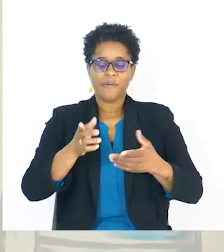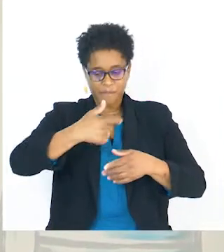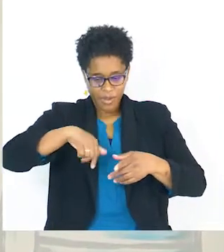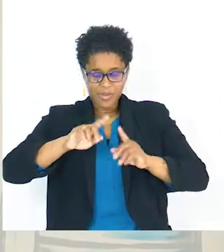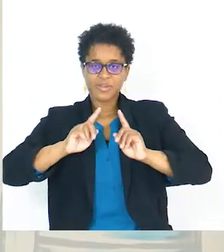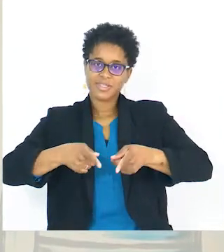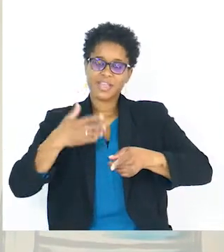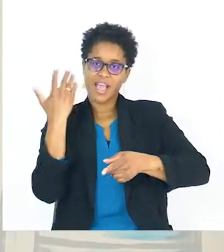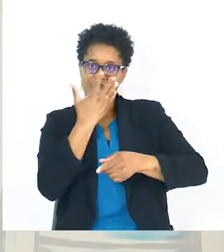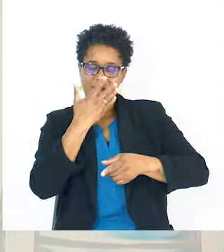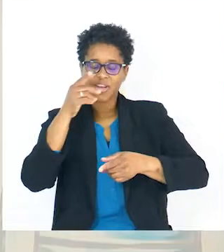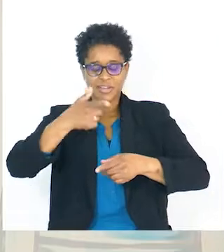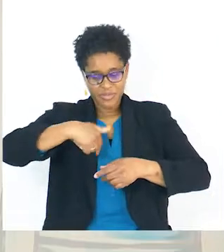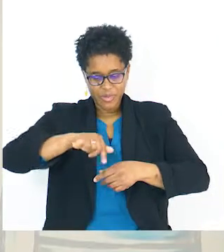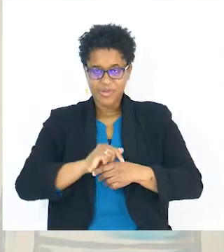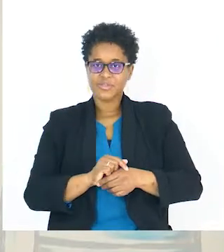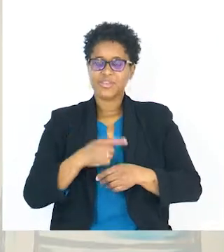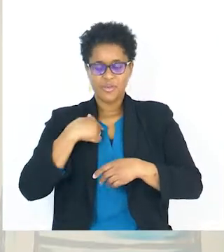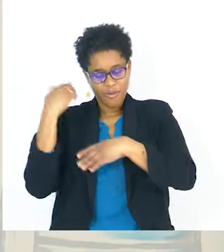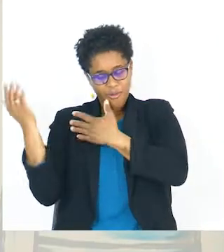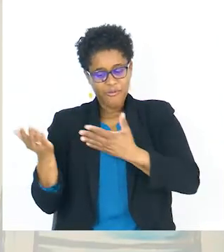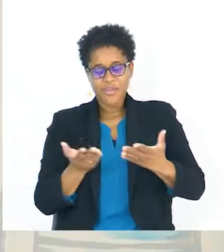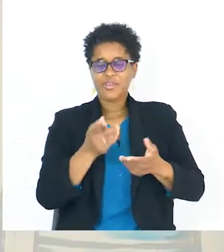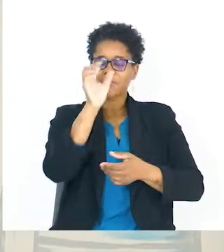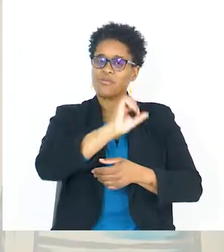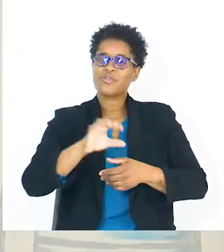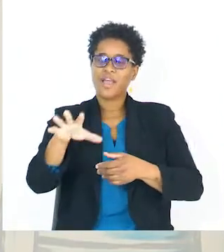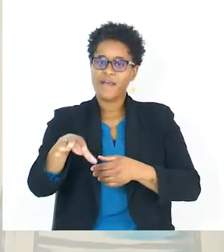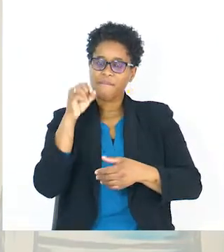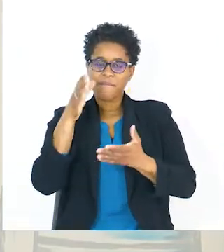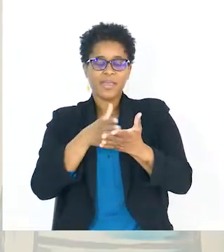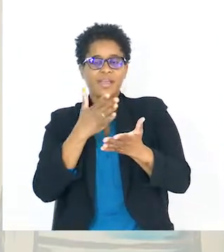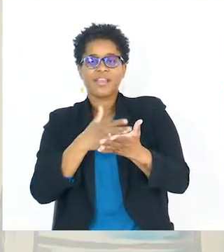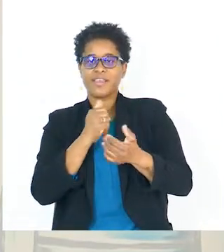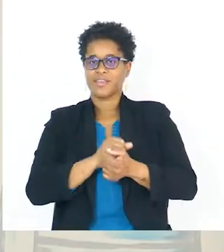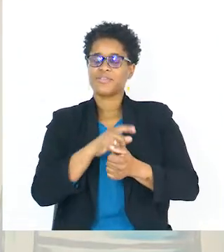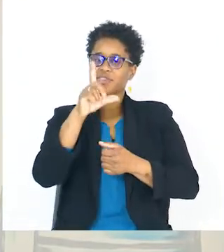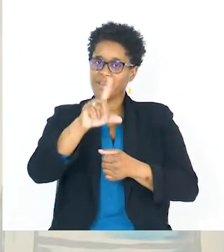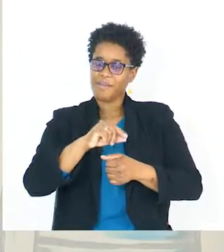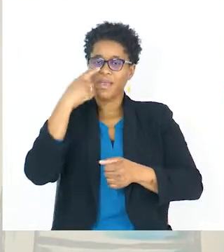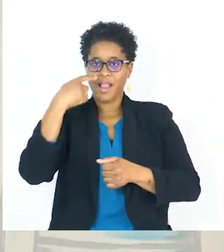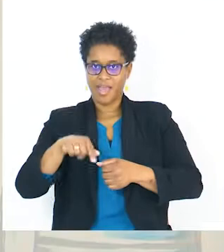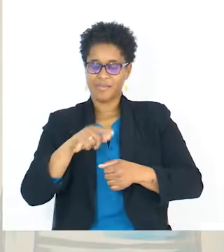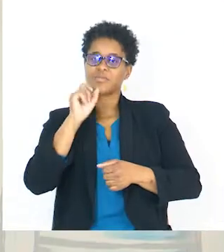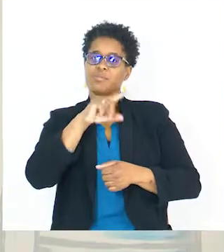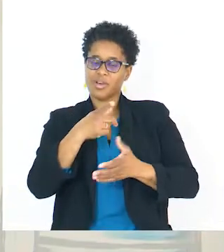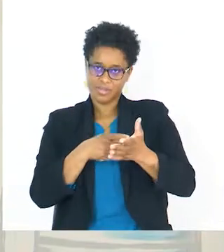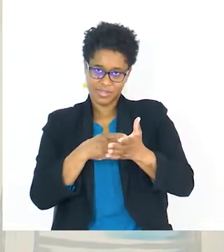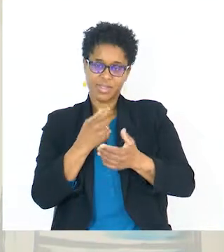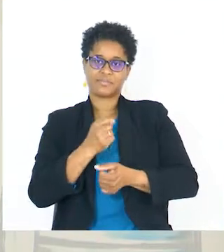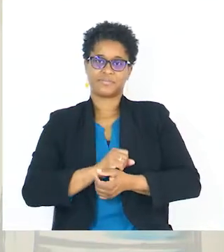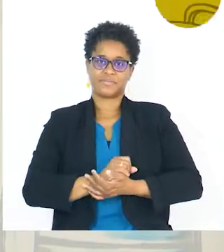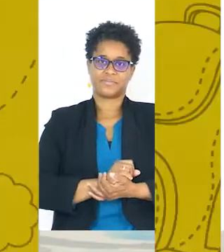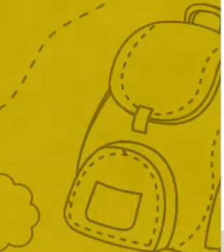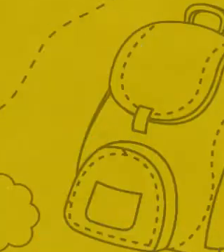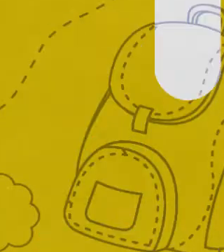Para iniciarmos a nossa aula, convido-vos a pegarem os cadernos e também os lápis que podem